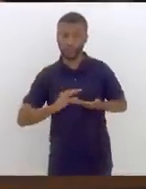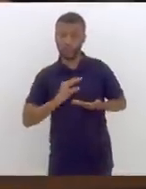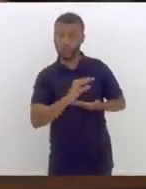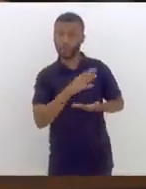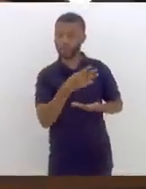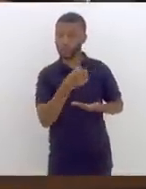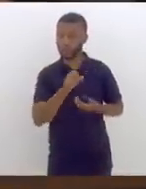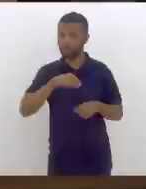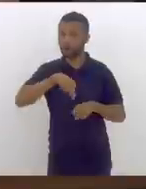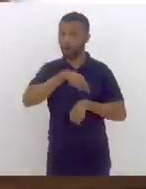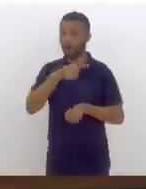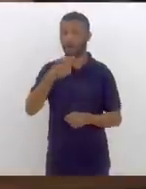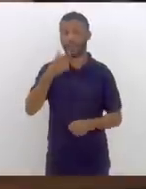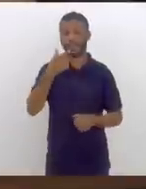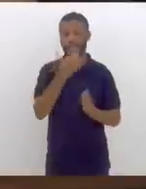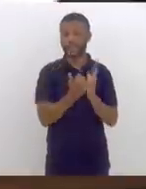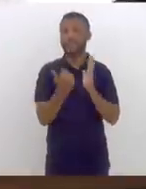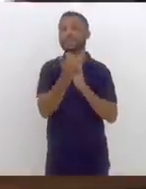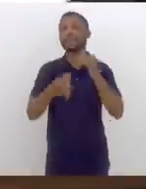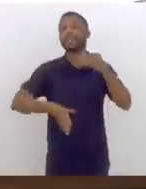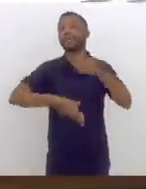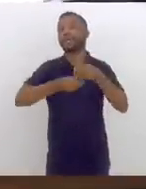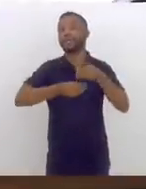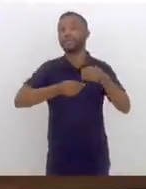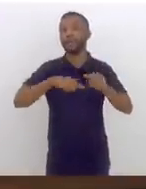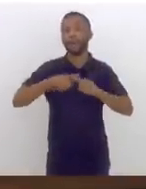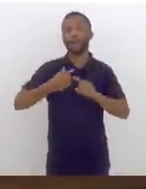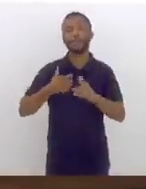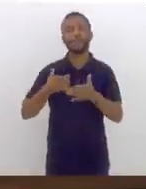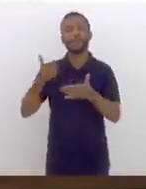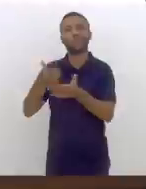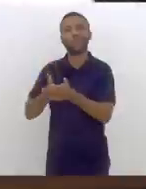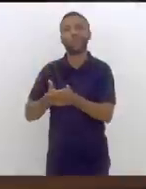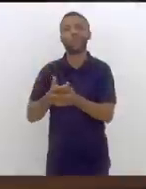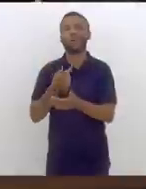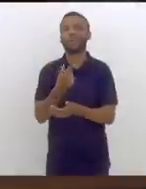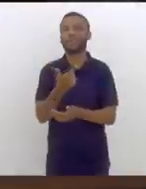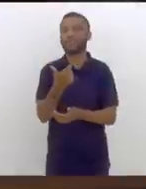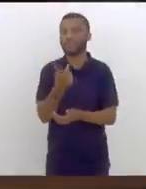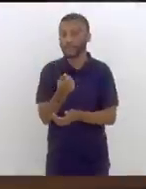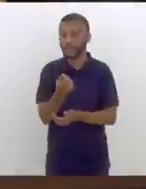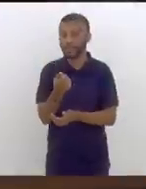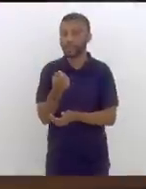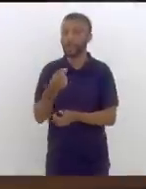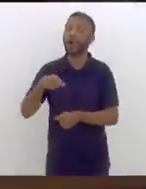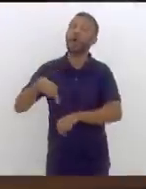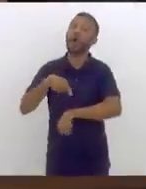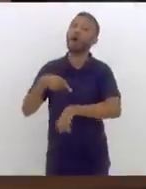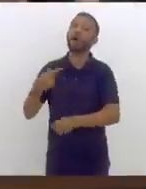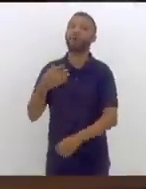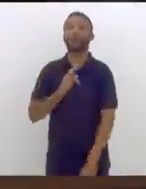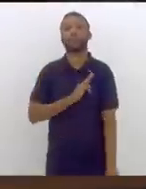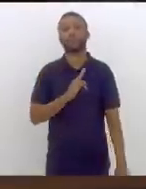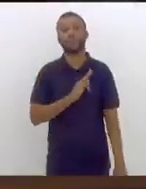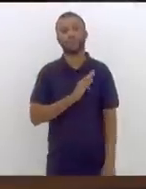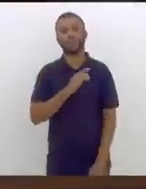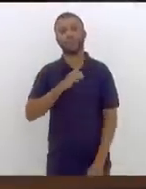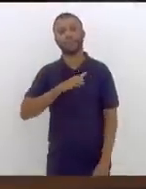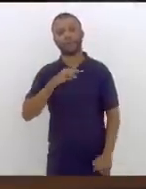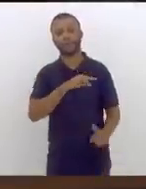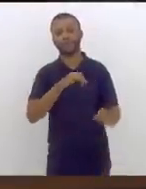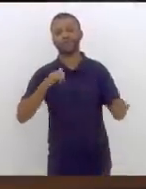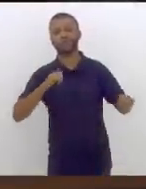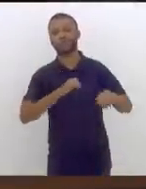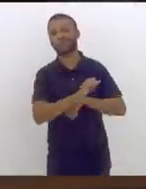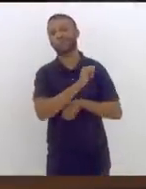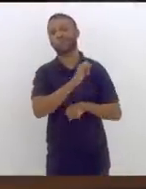horas extras né e ainda compra 120 Horas do policial ele está duplamente sendo lesado